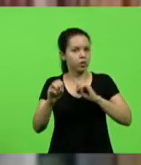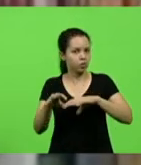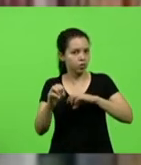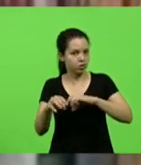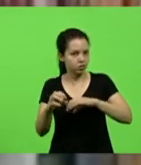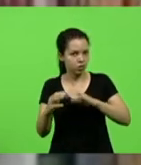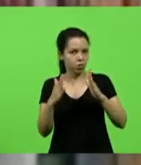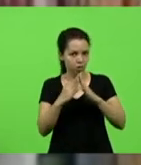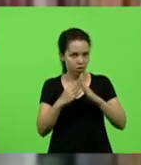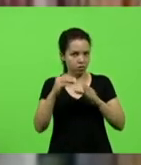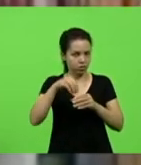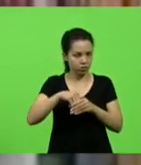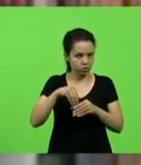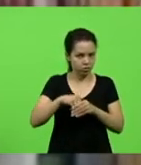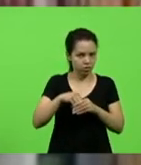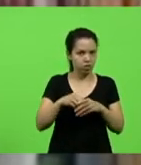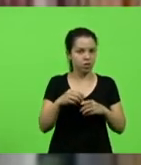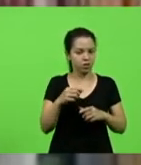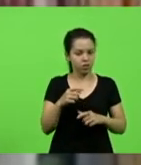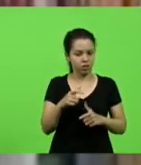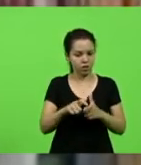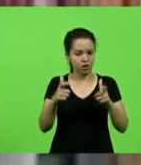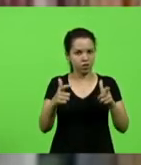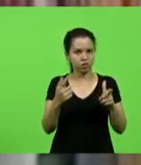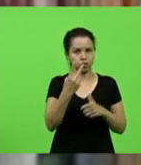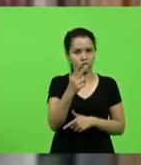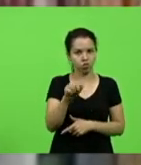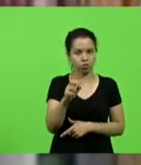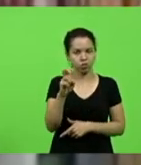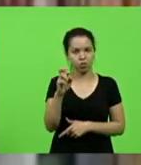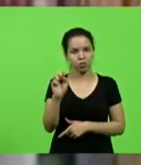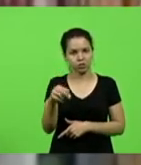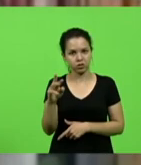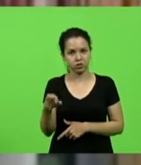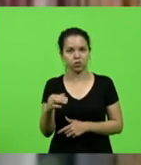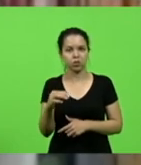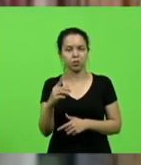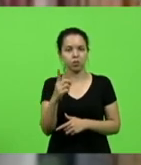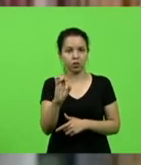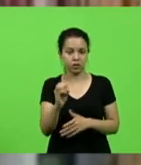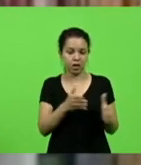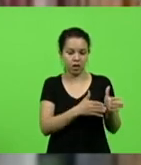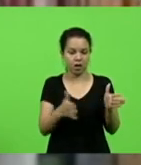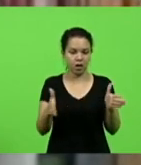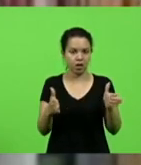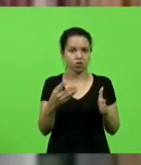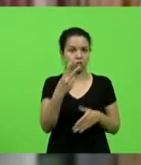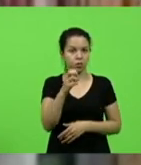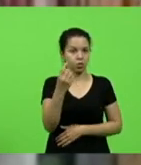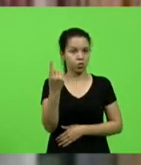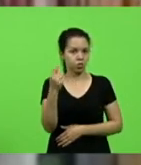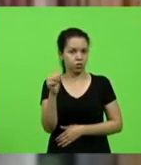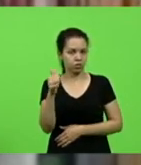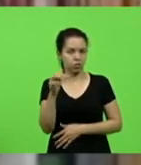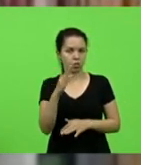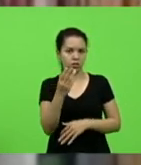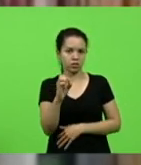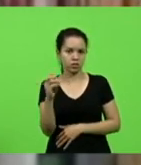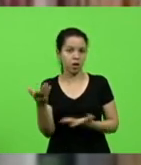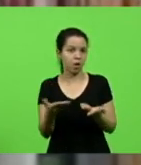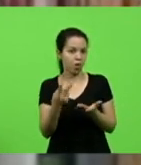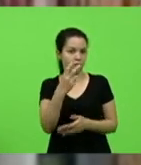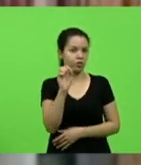domiciliar cresce 2.000% por década no país. Em 2011 eram 400 famílias apenas e agora já são 20